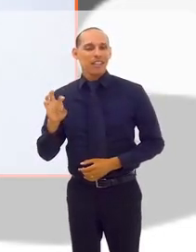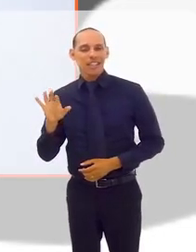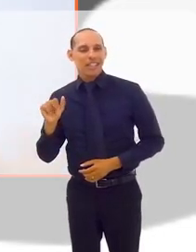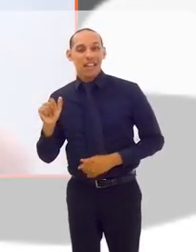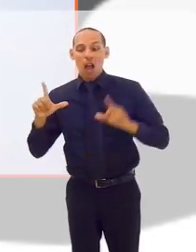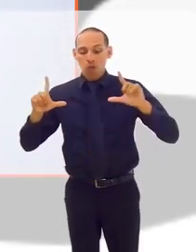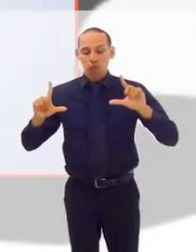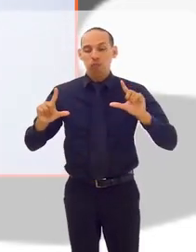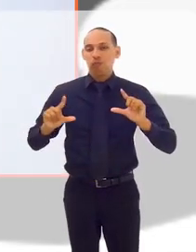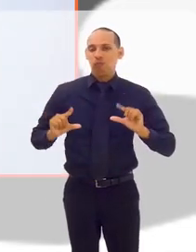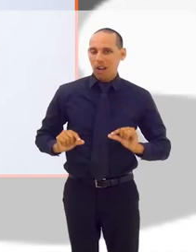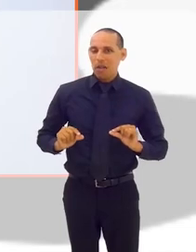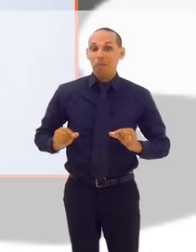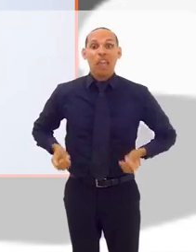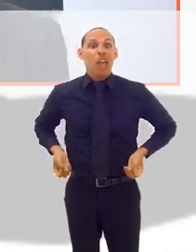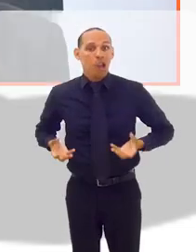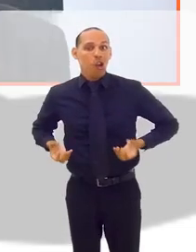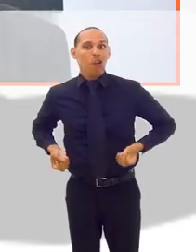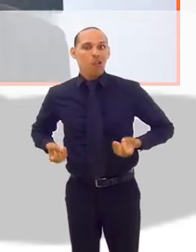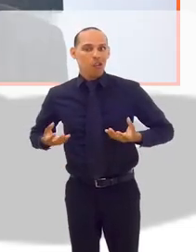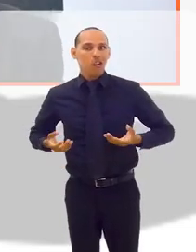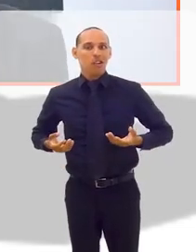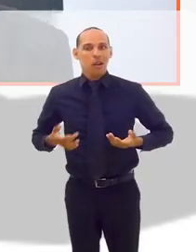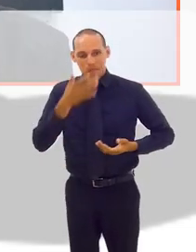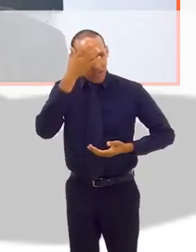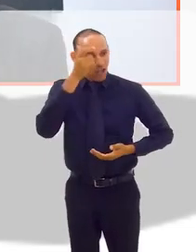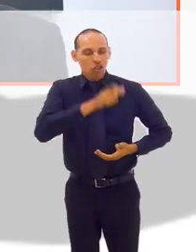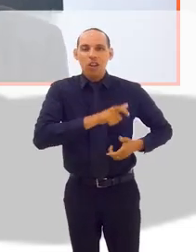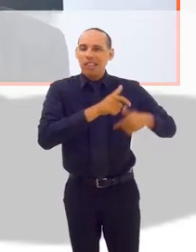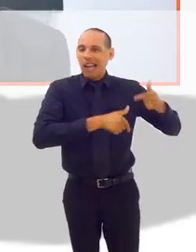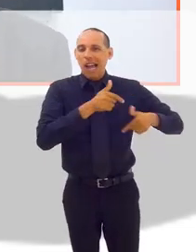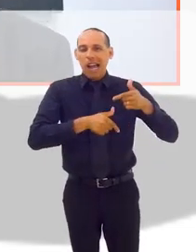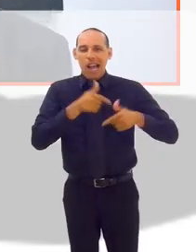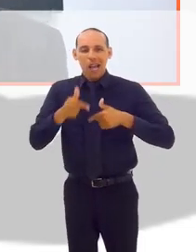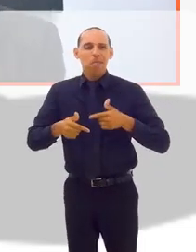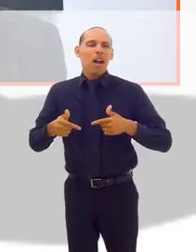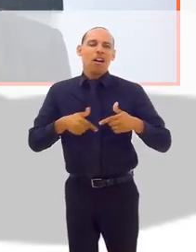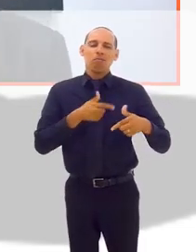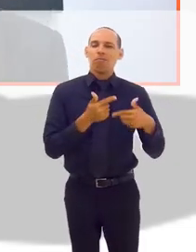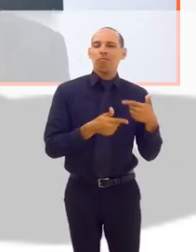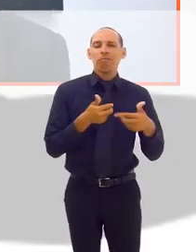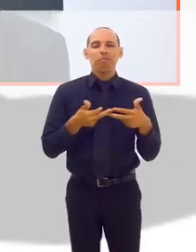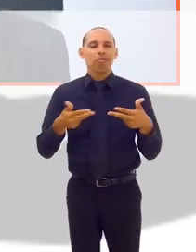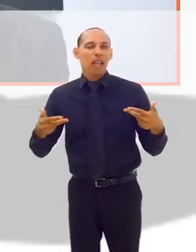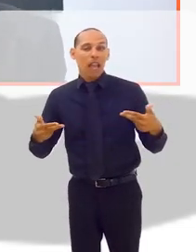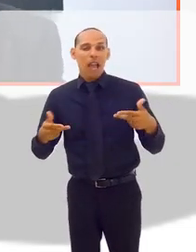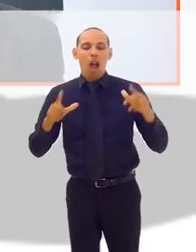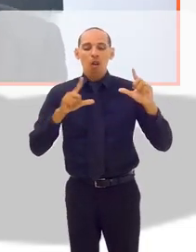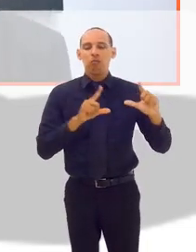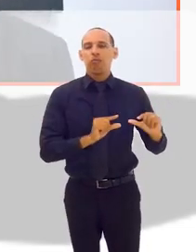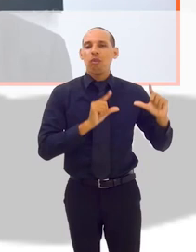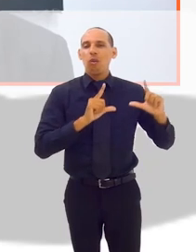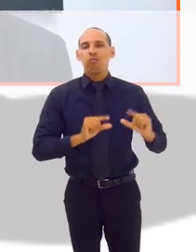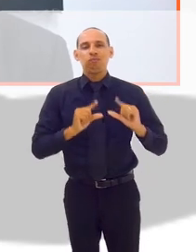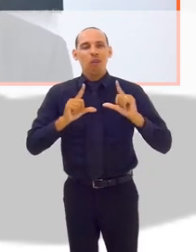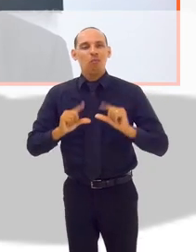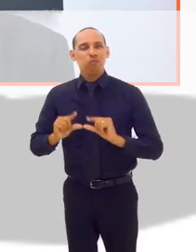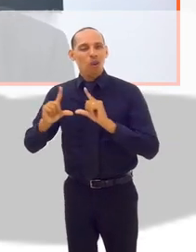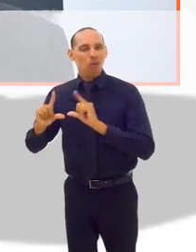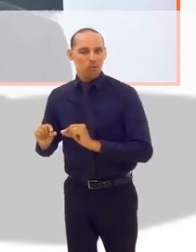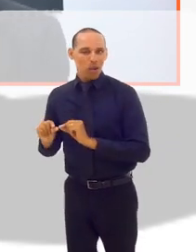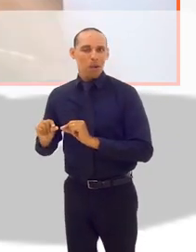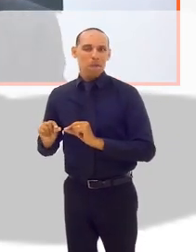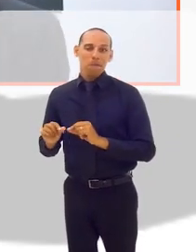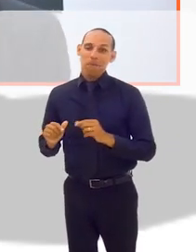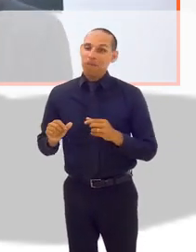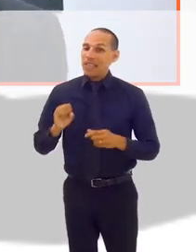são os menores possíveis, os custos de hora-homem, custos operacionais, tudo, são os menores possíveis.